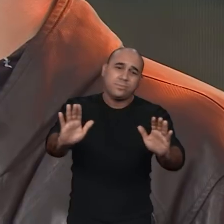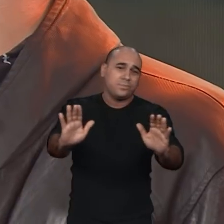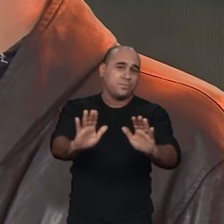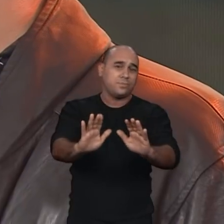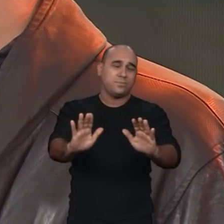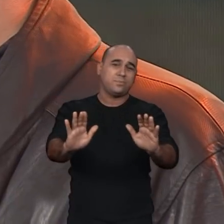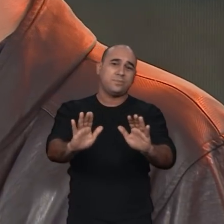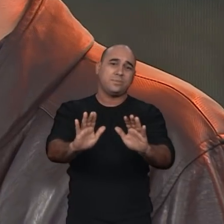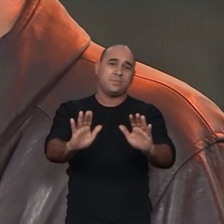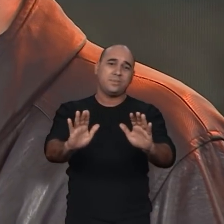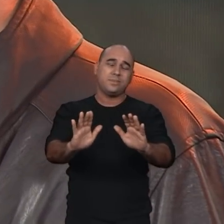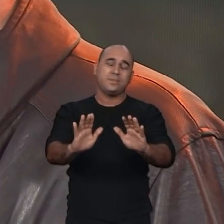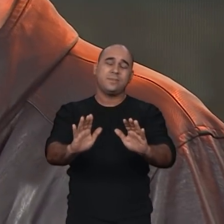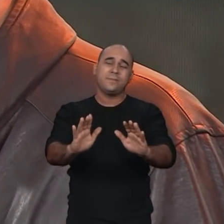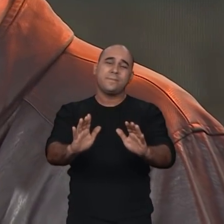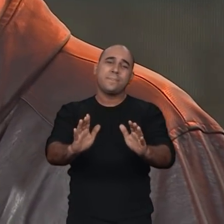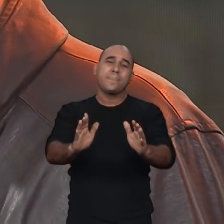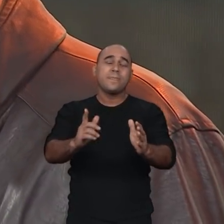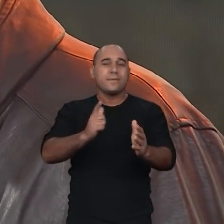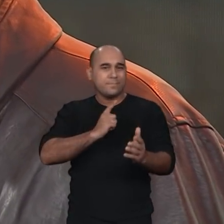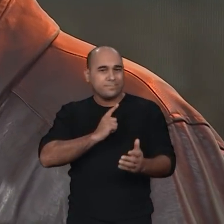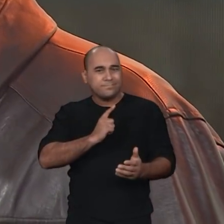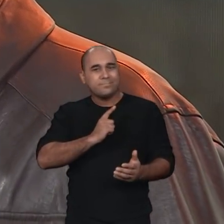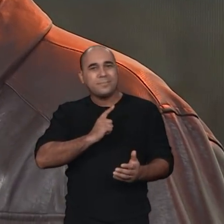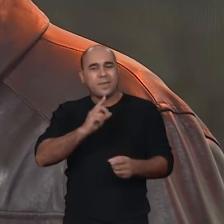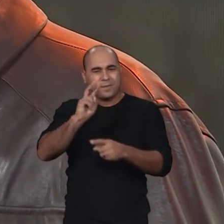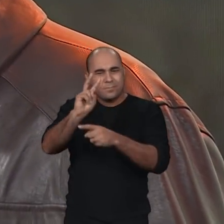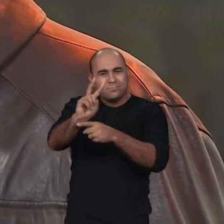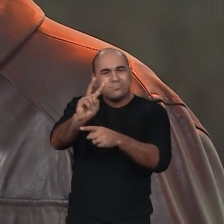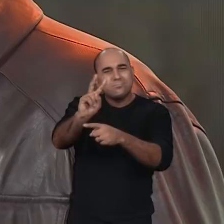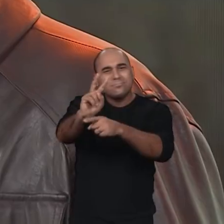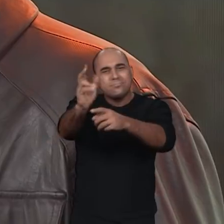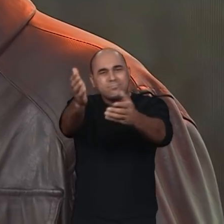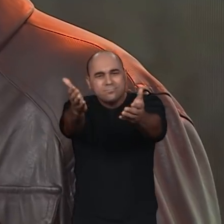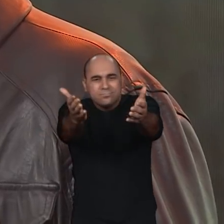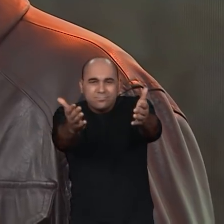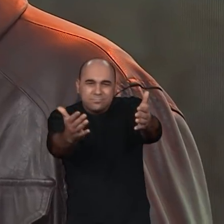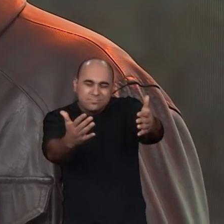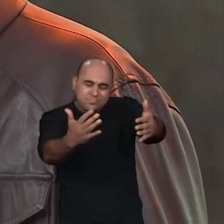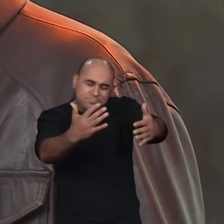temas, o tenho em meus